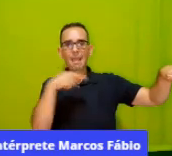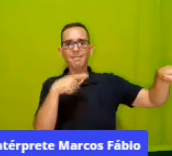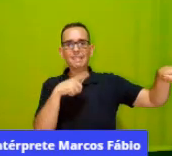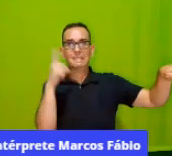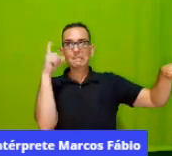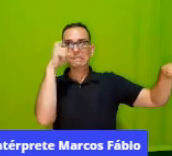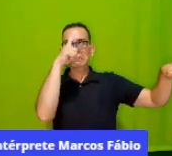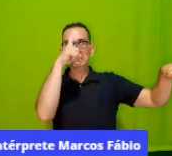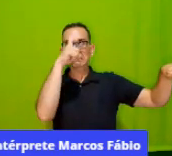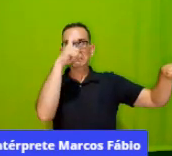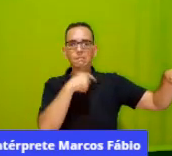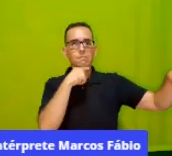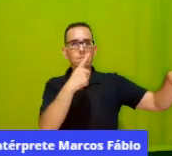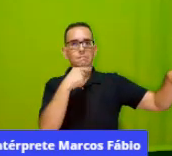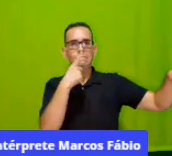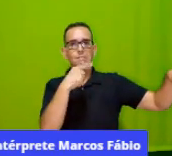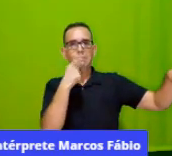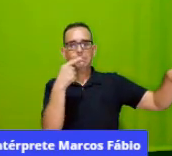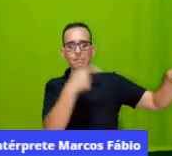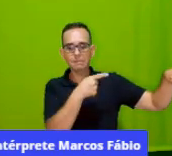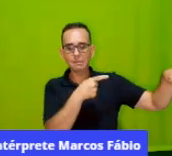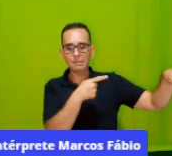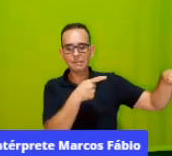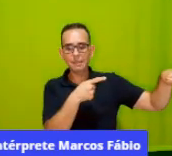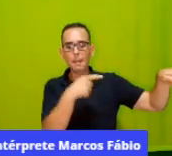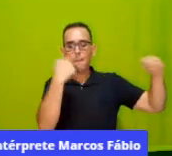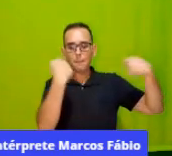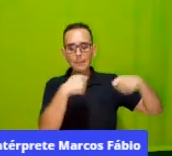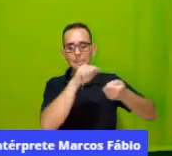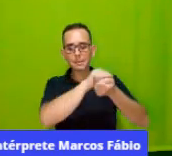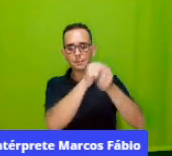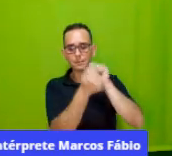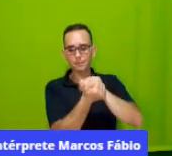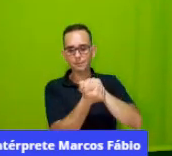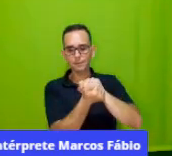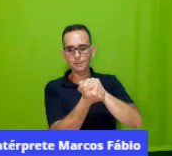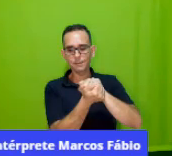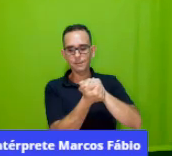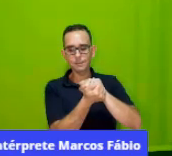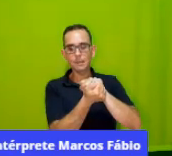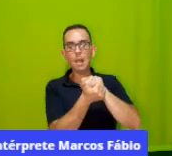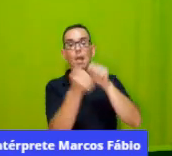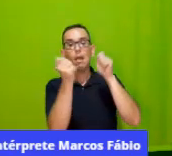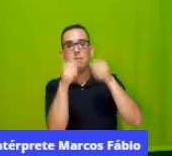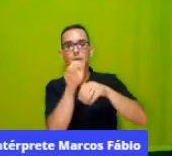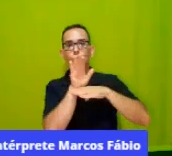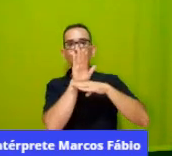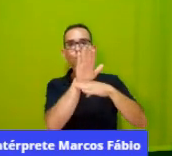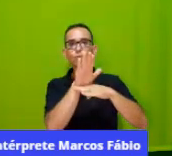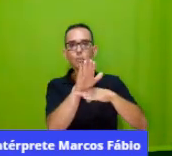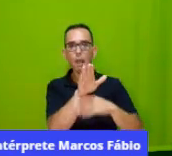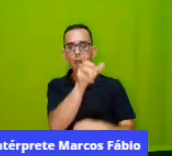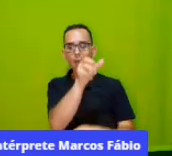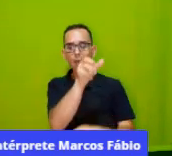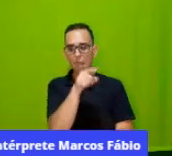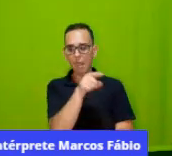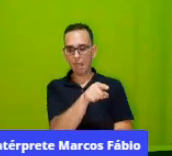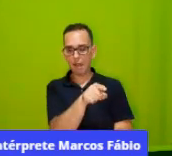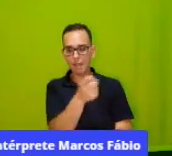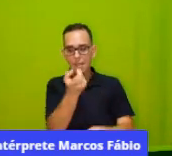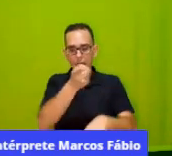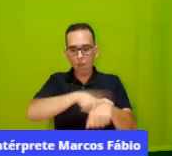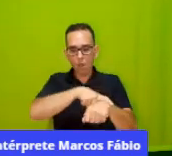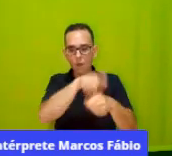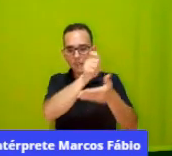fina que os outros alunos possuem. Então, como ele tem essa dificuldade, não tem, a gente precisa colocar um recurso. Então,